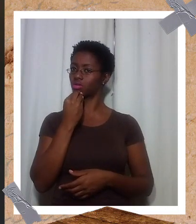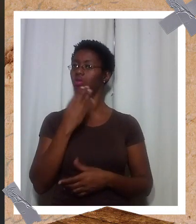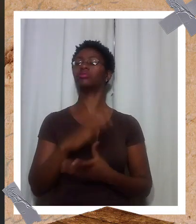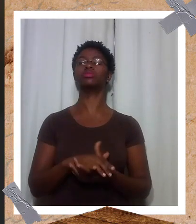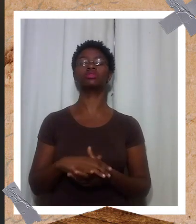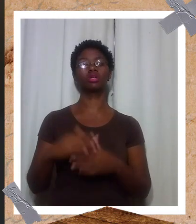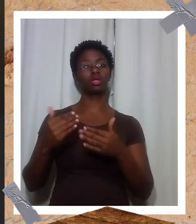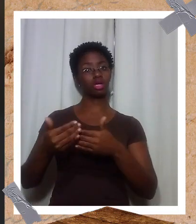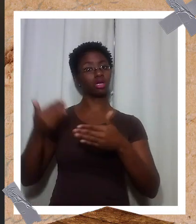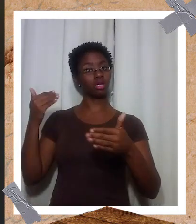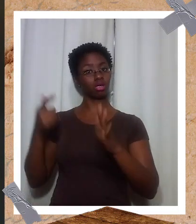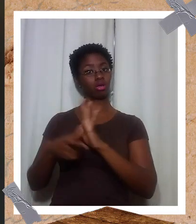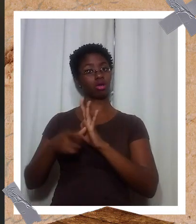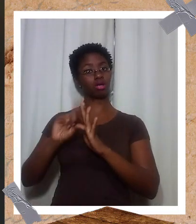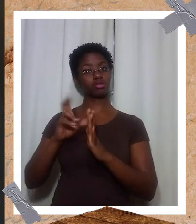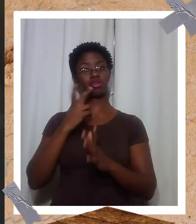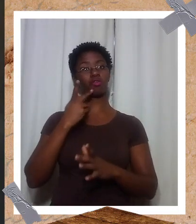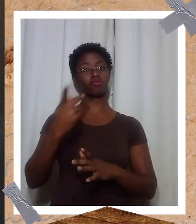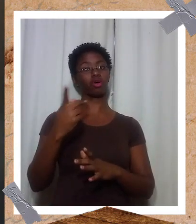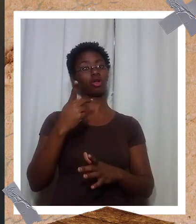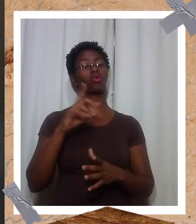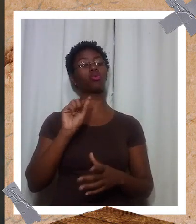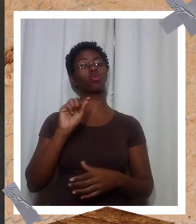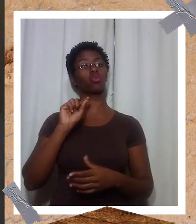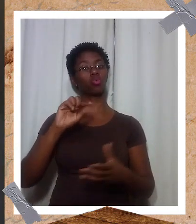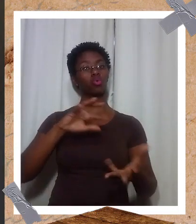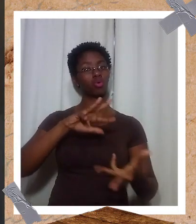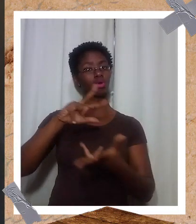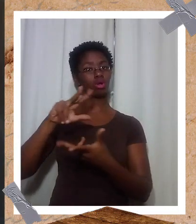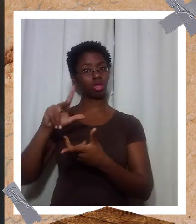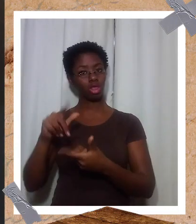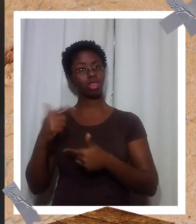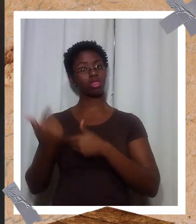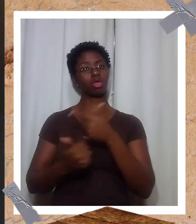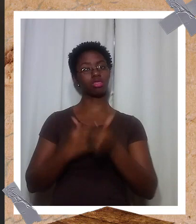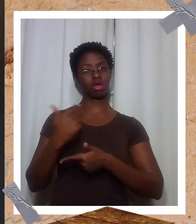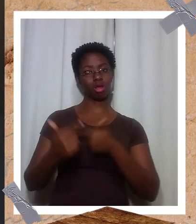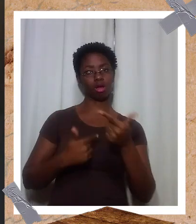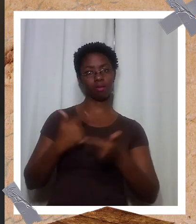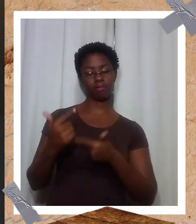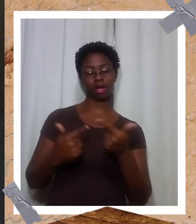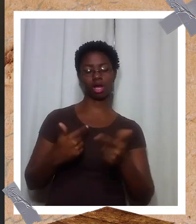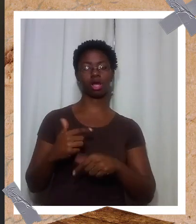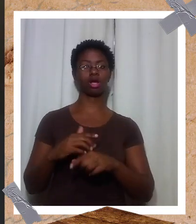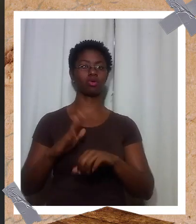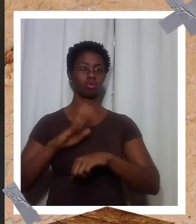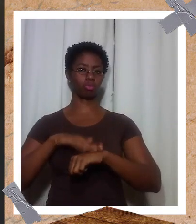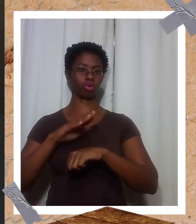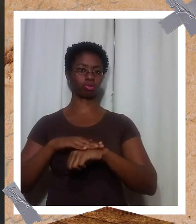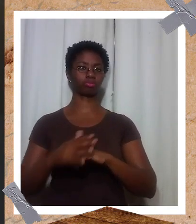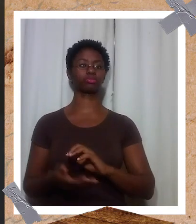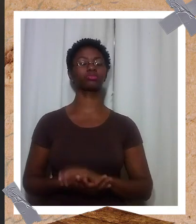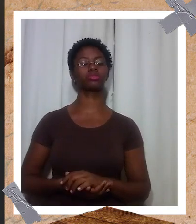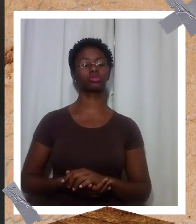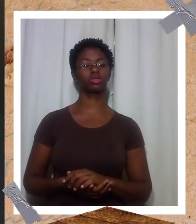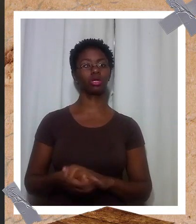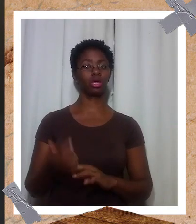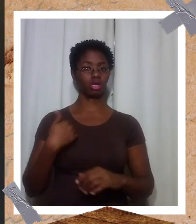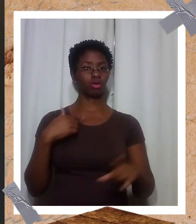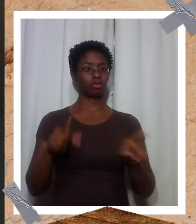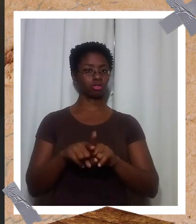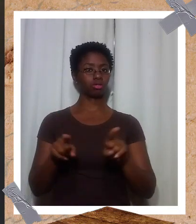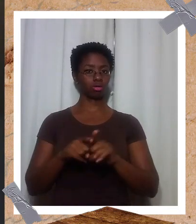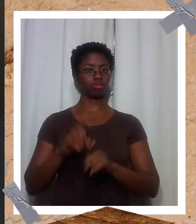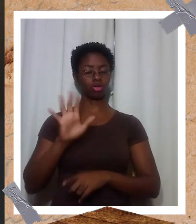e anteriormente ele falou na questão do universo do empreendedorismo, né? Eu interajo com esse universo do empreendedorismo